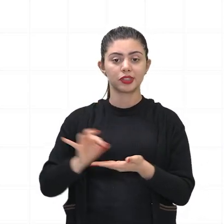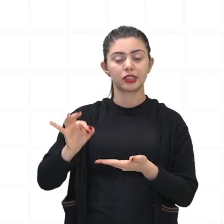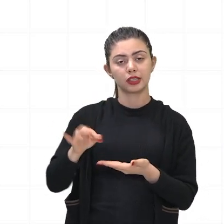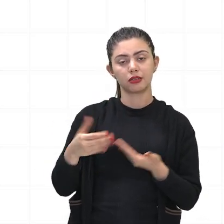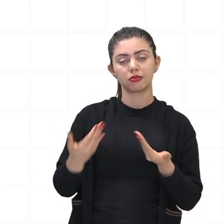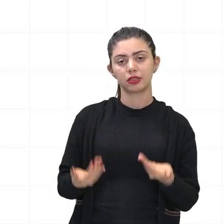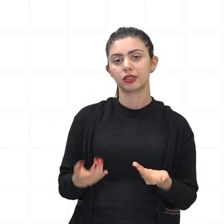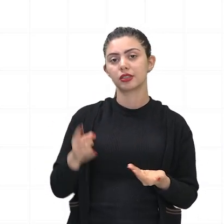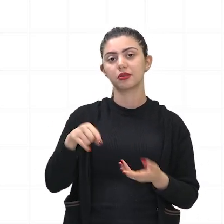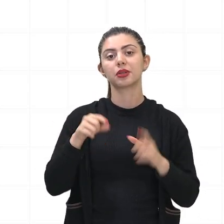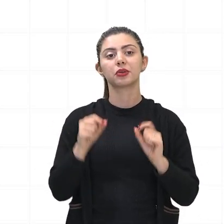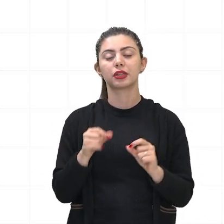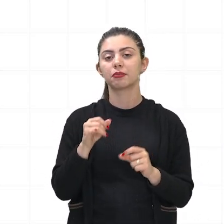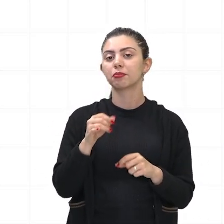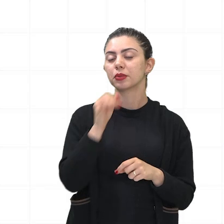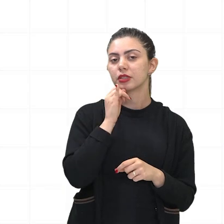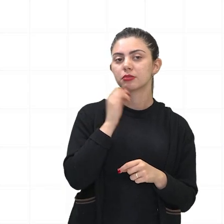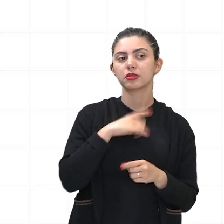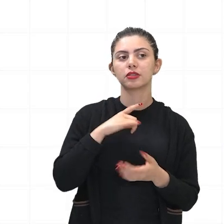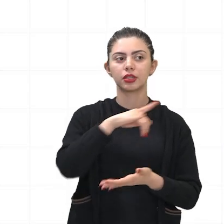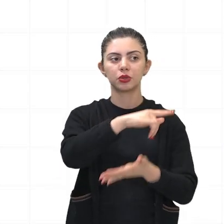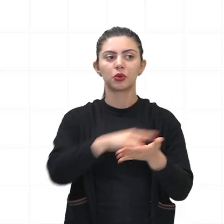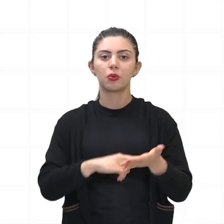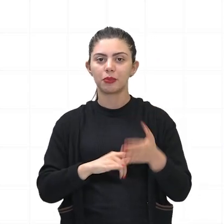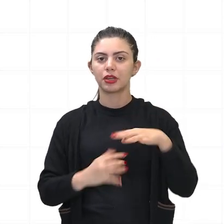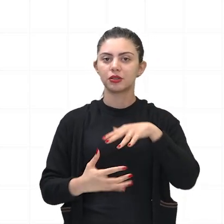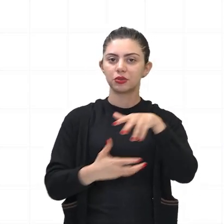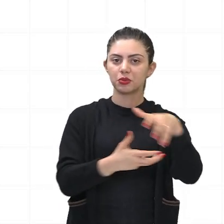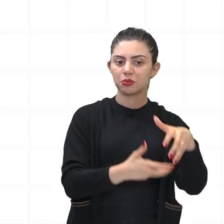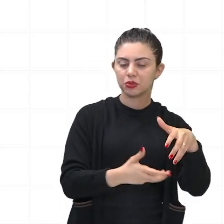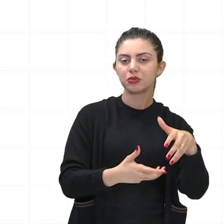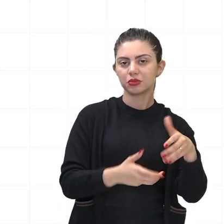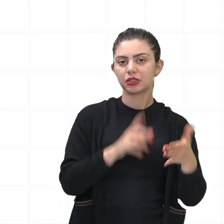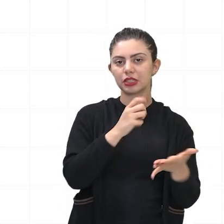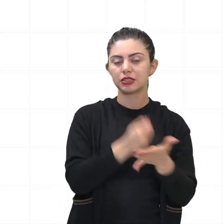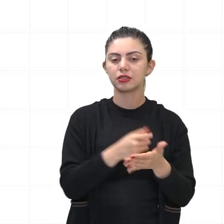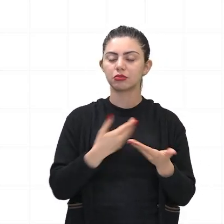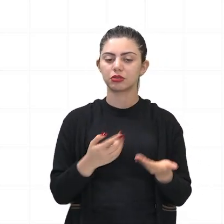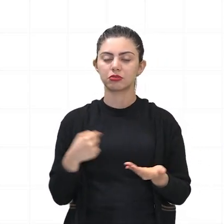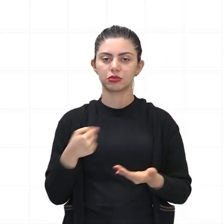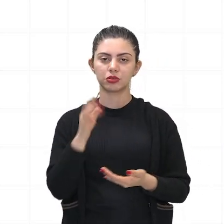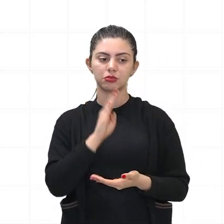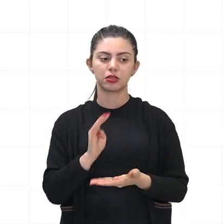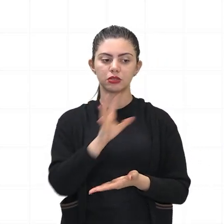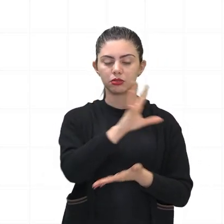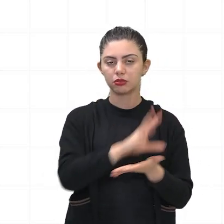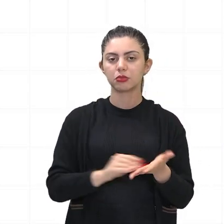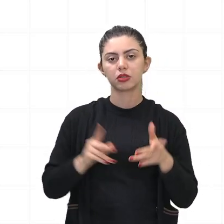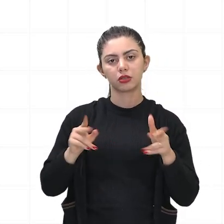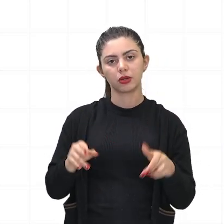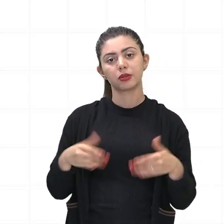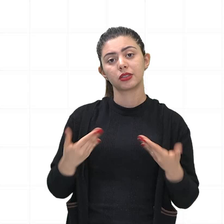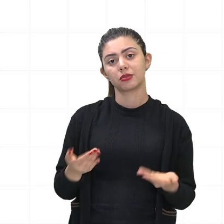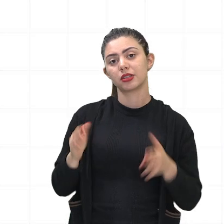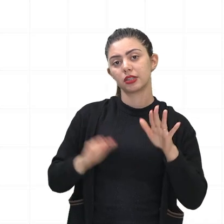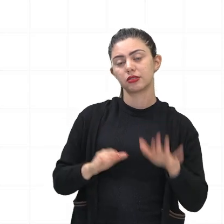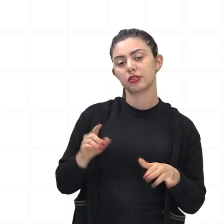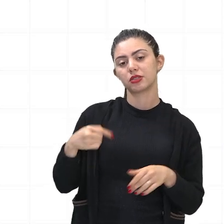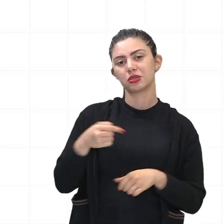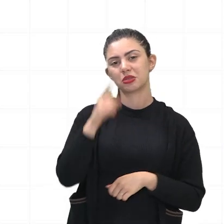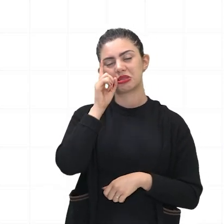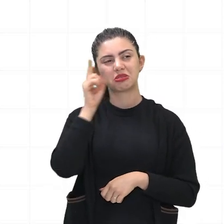dessas releituras, desses ordenamentos internacionais, e que muitas das vezes nós não temos contato, seja